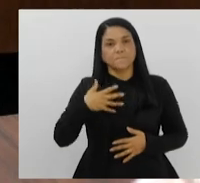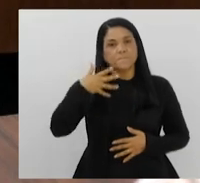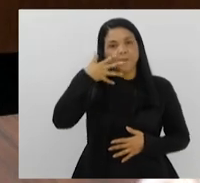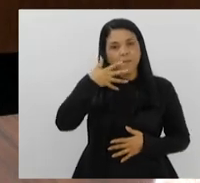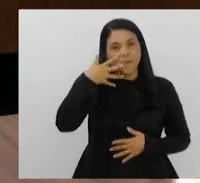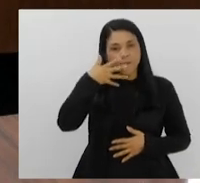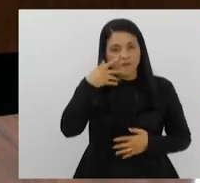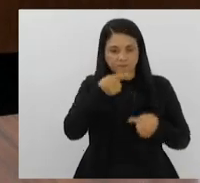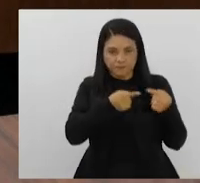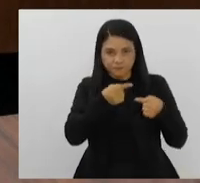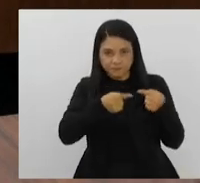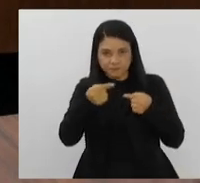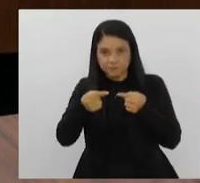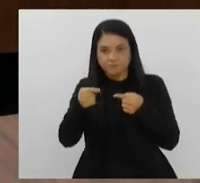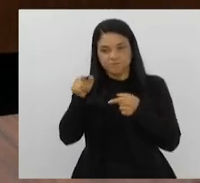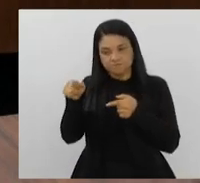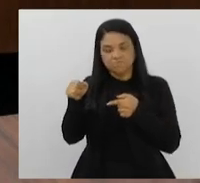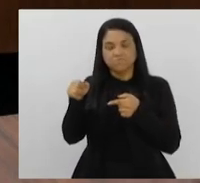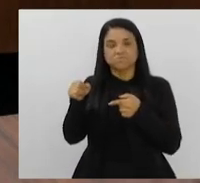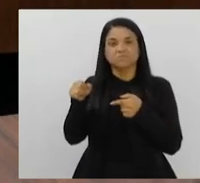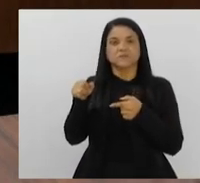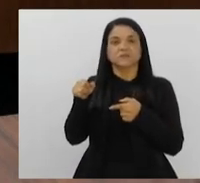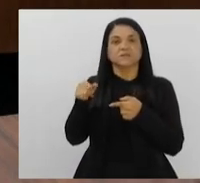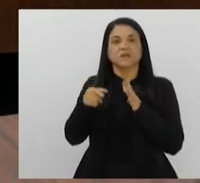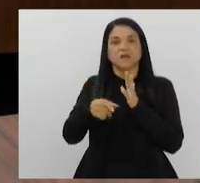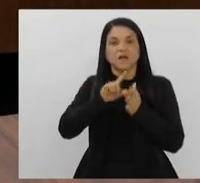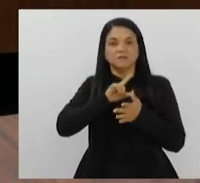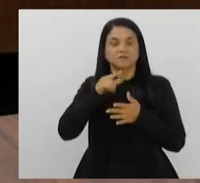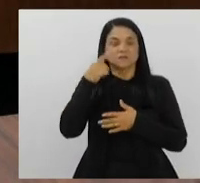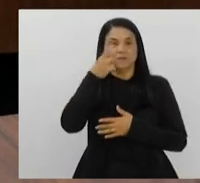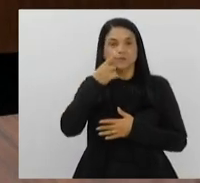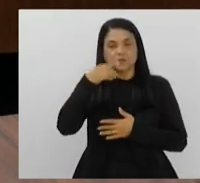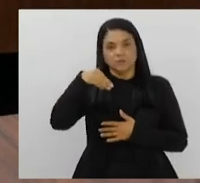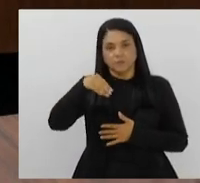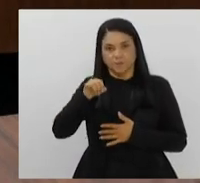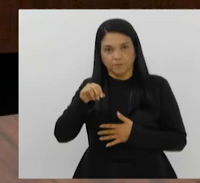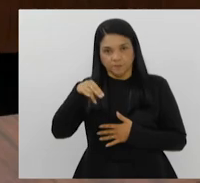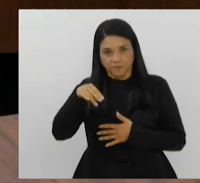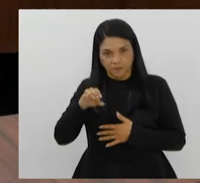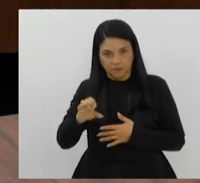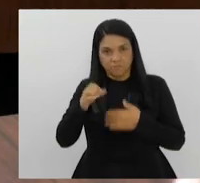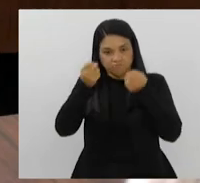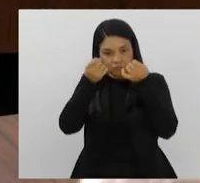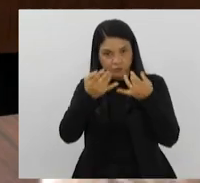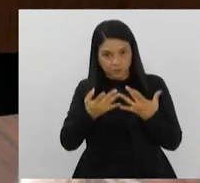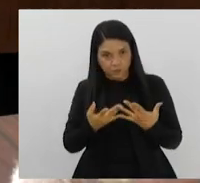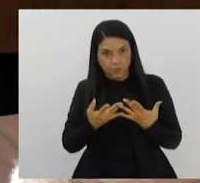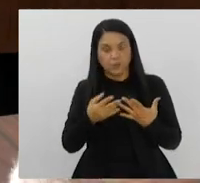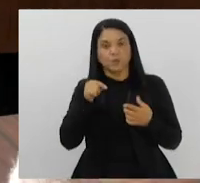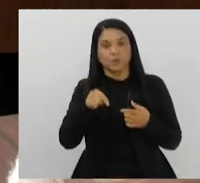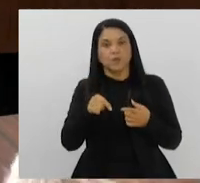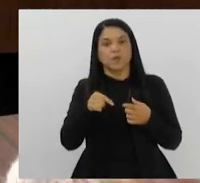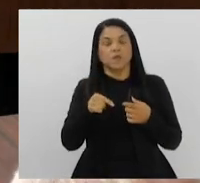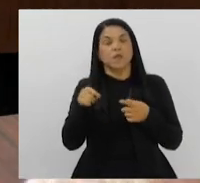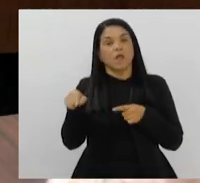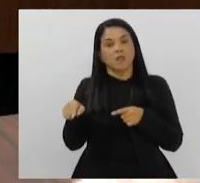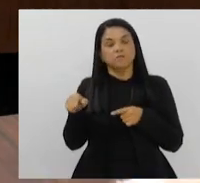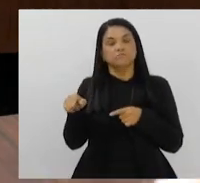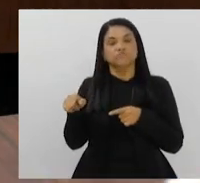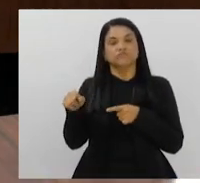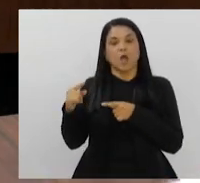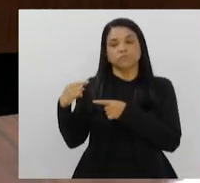foi abordada pelo deputado Carlos Mink, que, como ele colocou, é descendente de